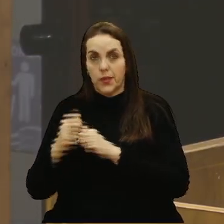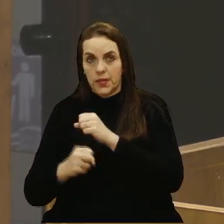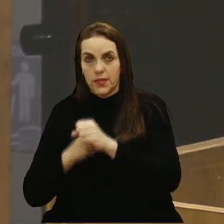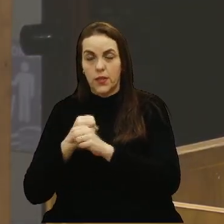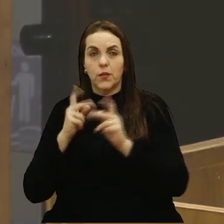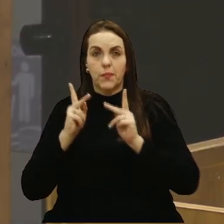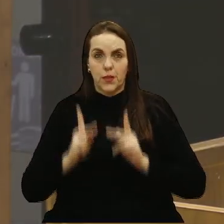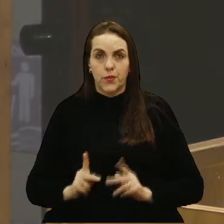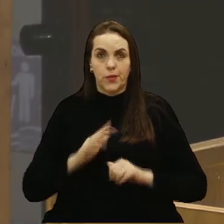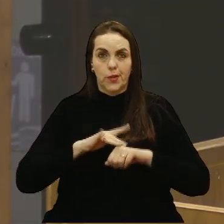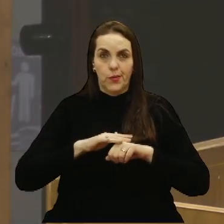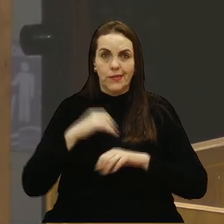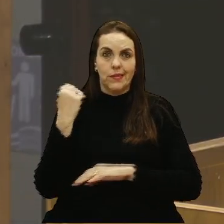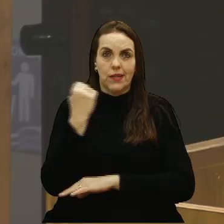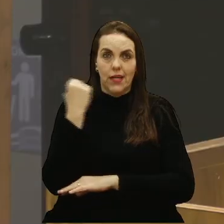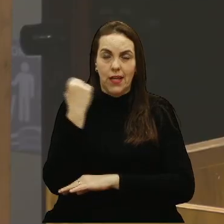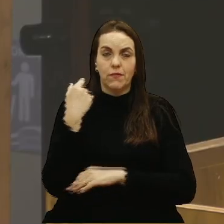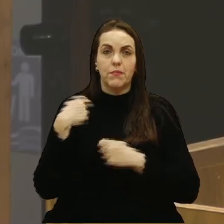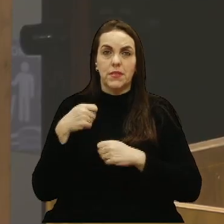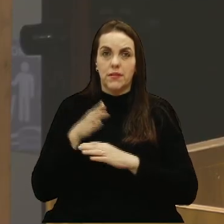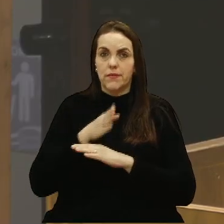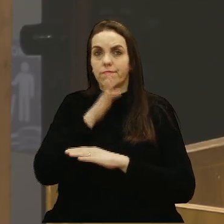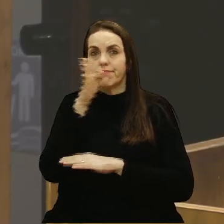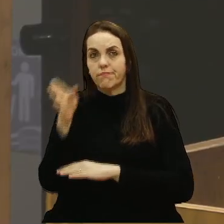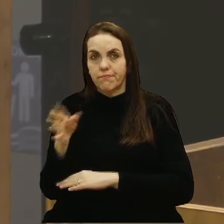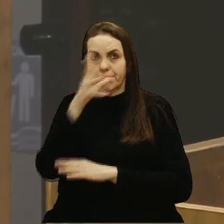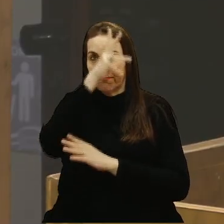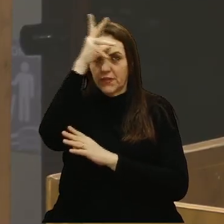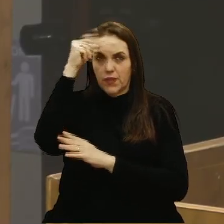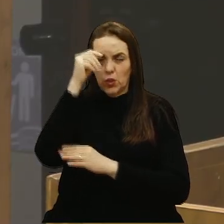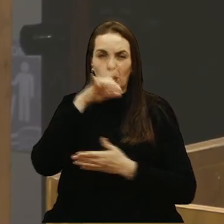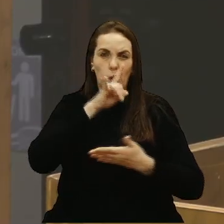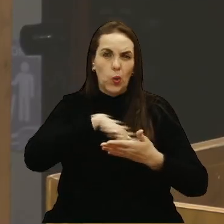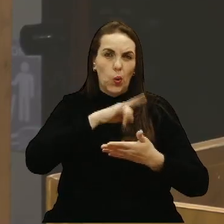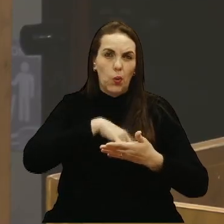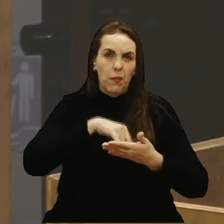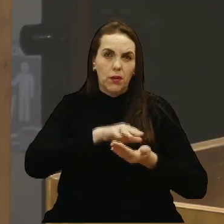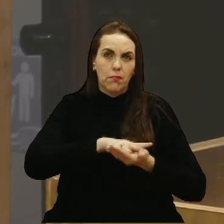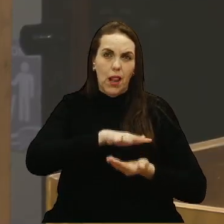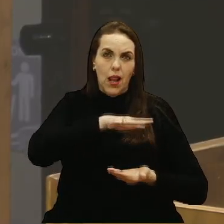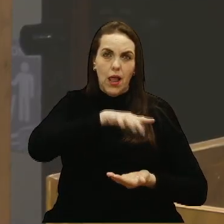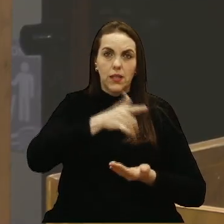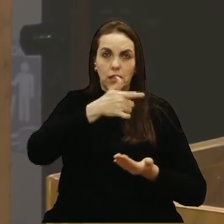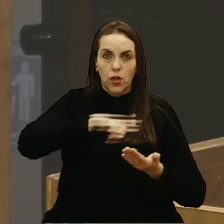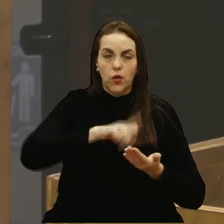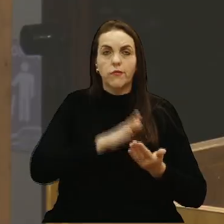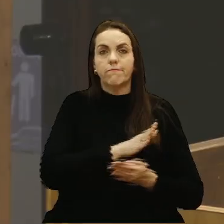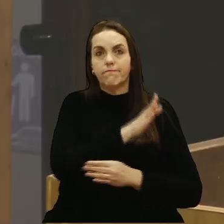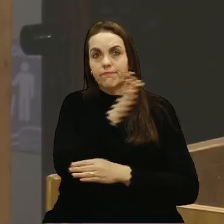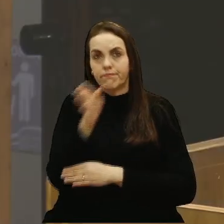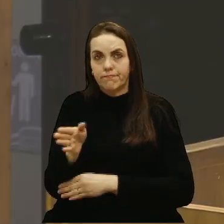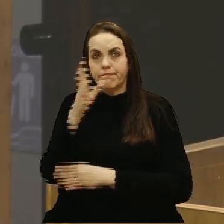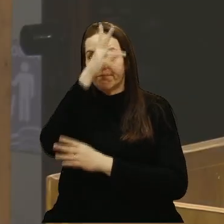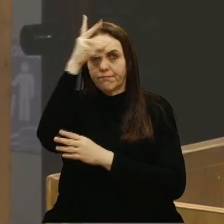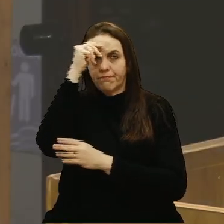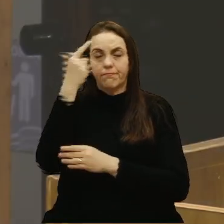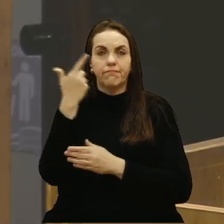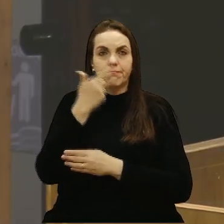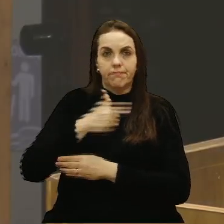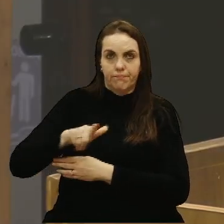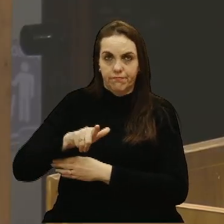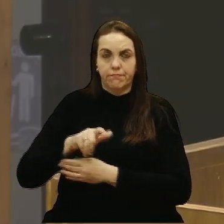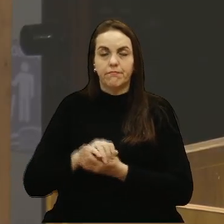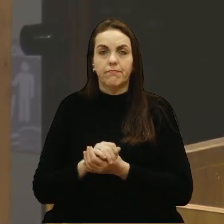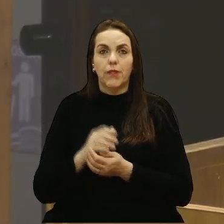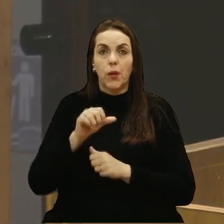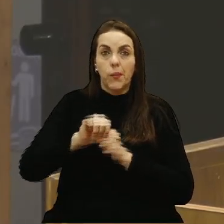para a Prefeitura Municipal para fazer um pedido de renovação, juntar toda a documentação novamente e se direcionar à Prefeitura e pedir renovação. A partir